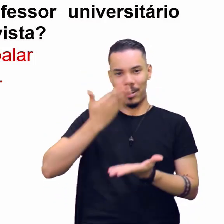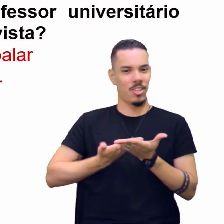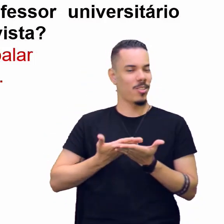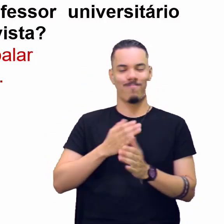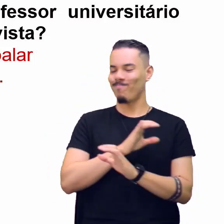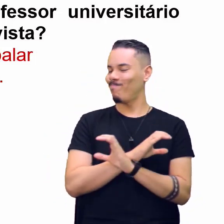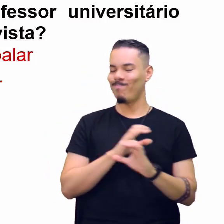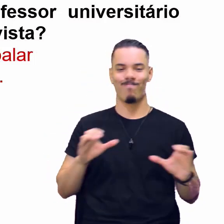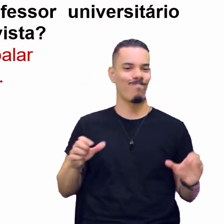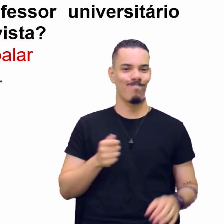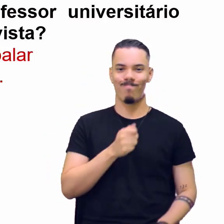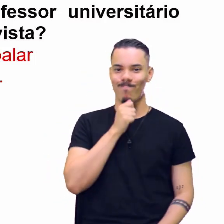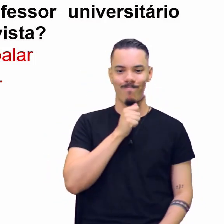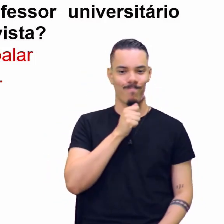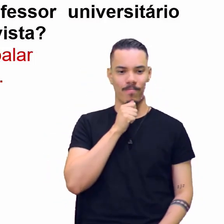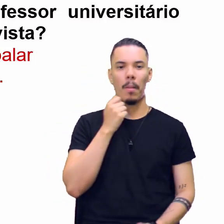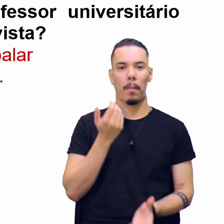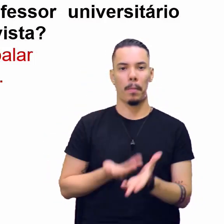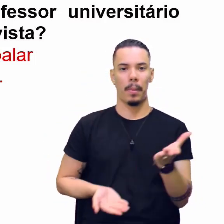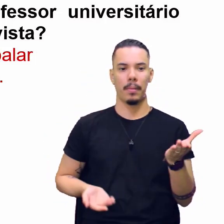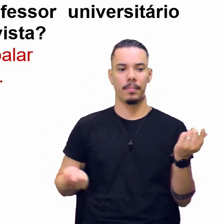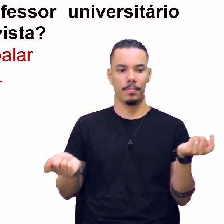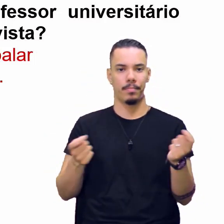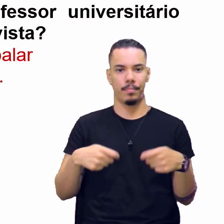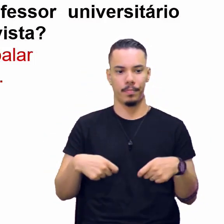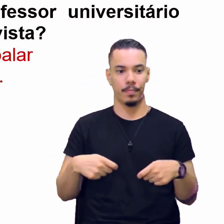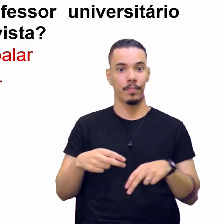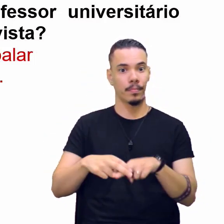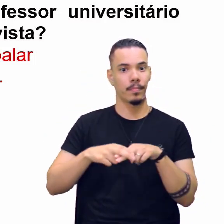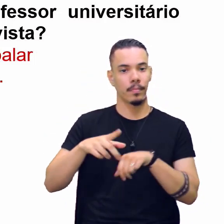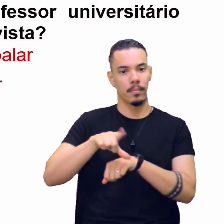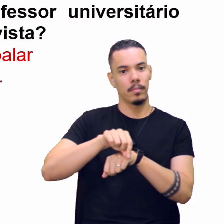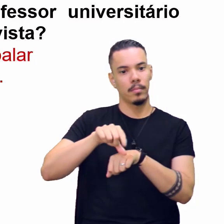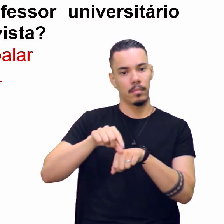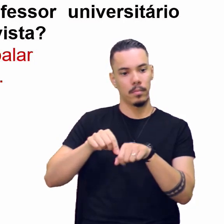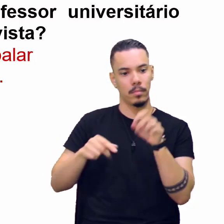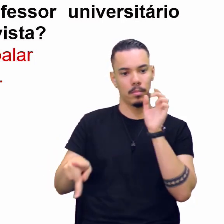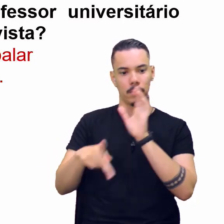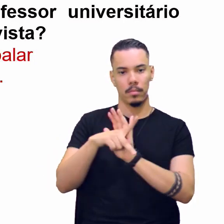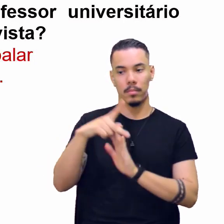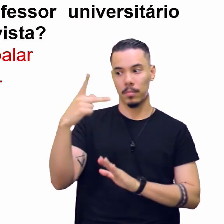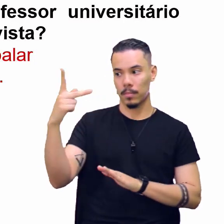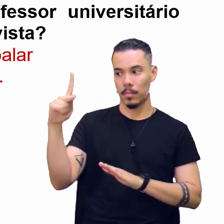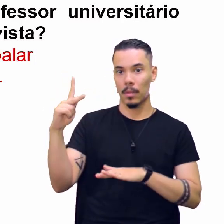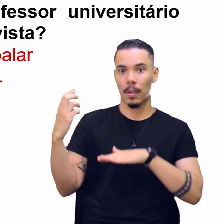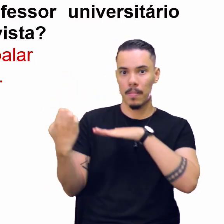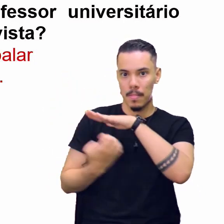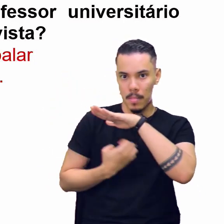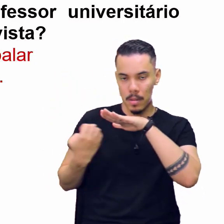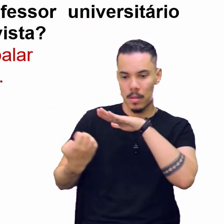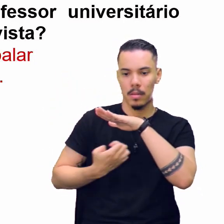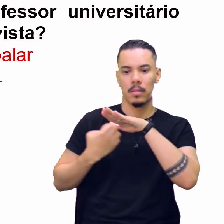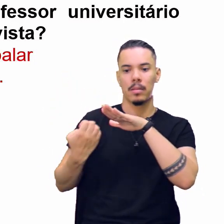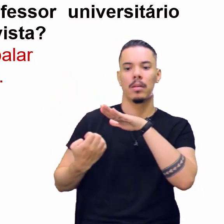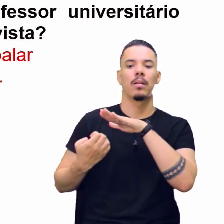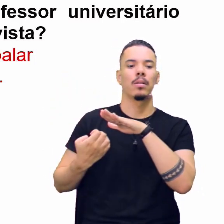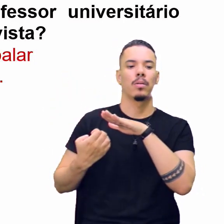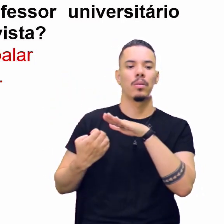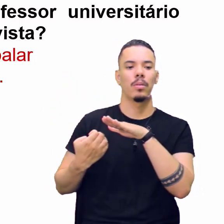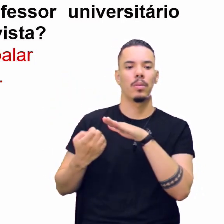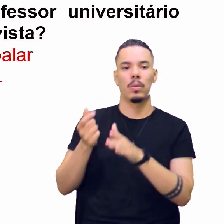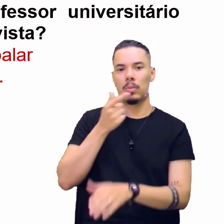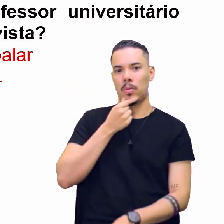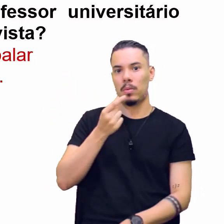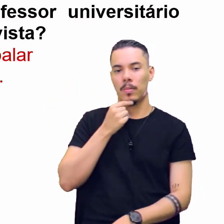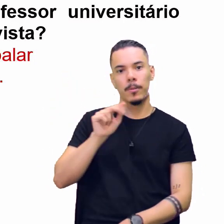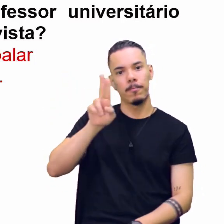credibilidade. Tá certo? É o argumento que o empresário, né, Cristiano